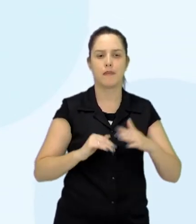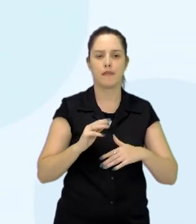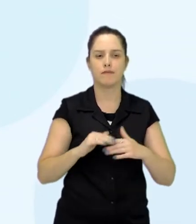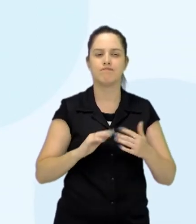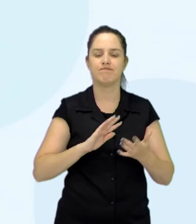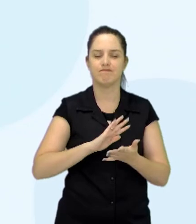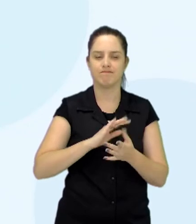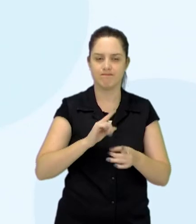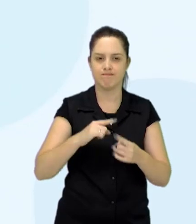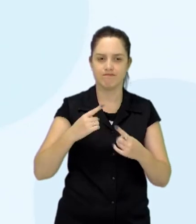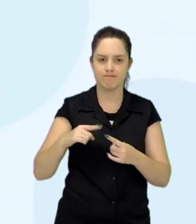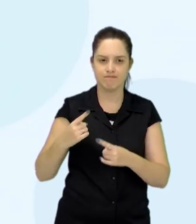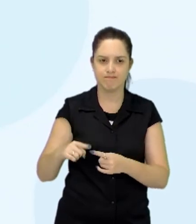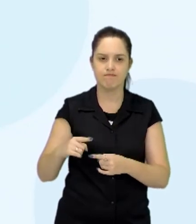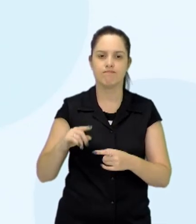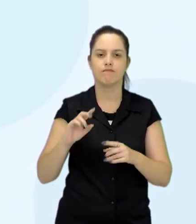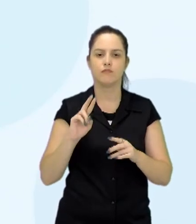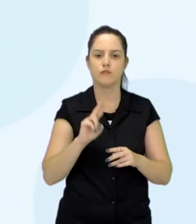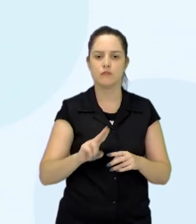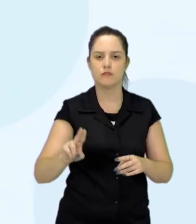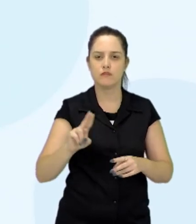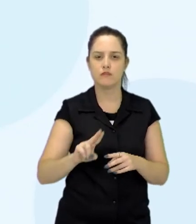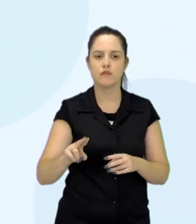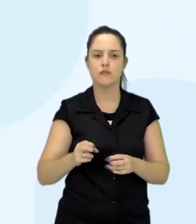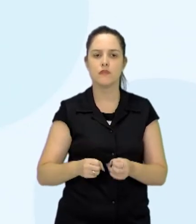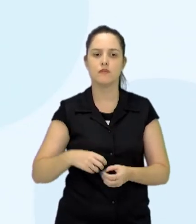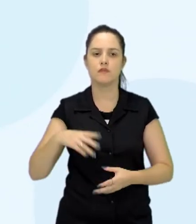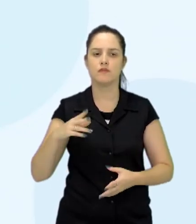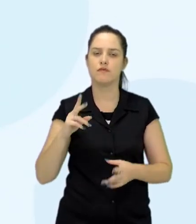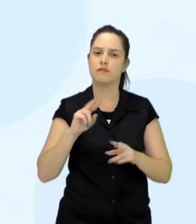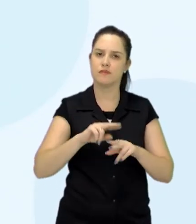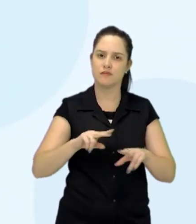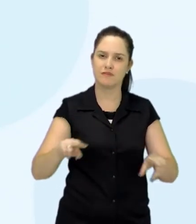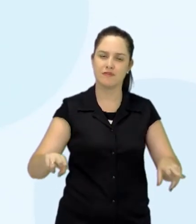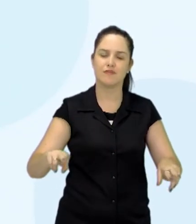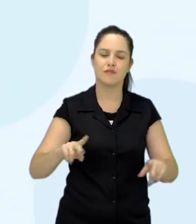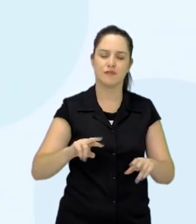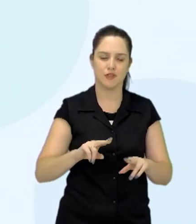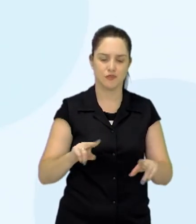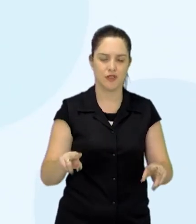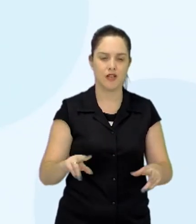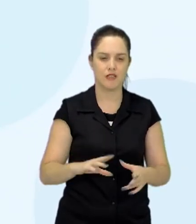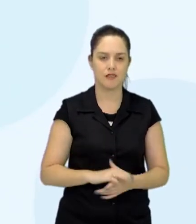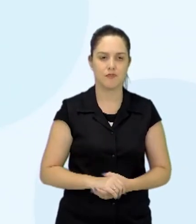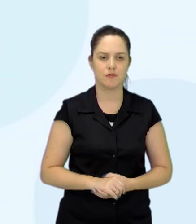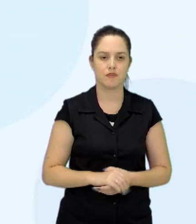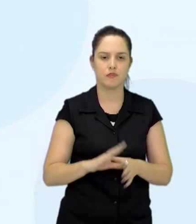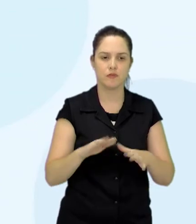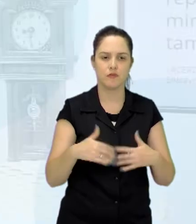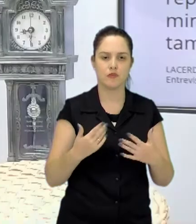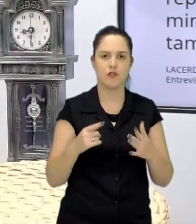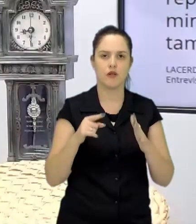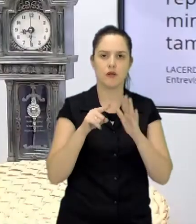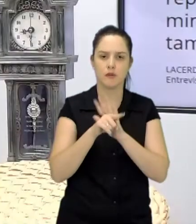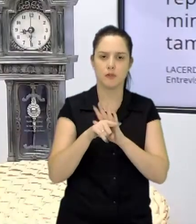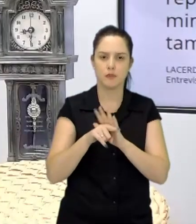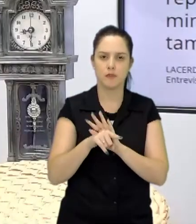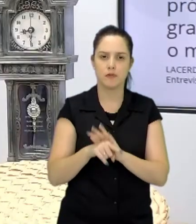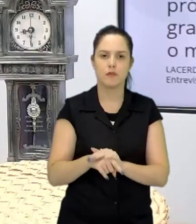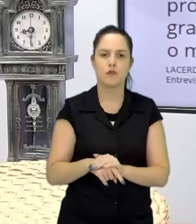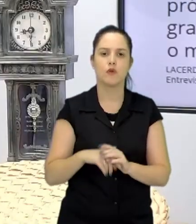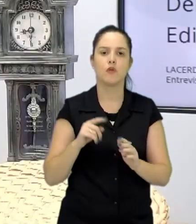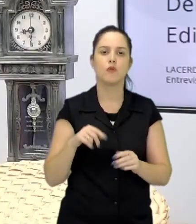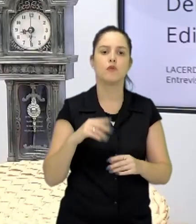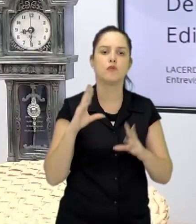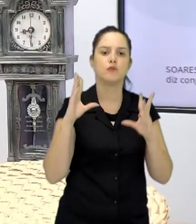discriminatórias utilizam os algoritmos para intensificar a exploração em várias esferas diferentes. E aí eu vou pedir para voltar aqui para mim, o texto